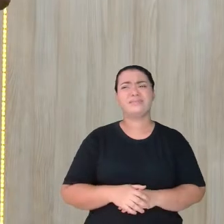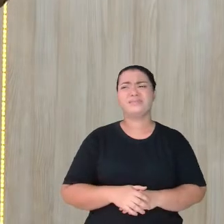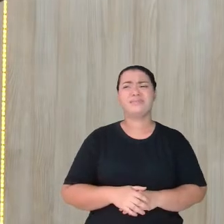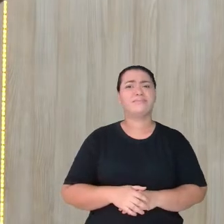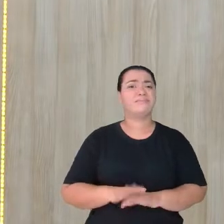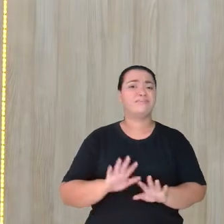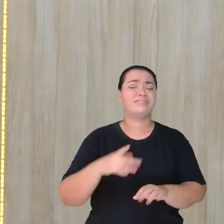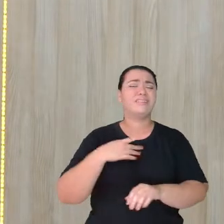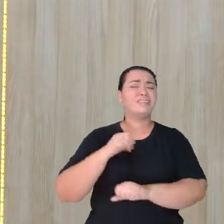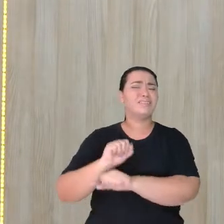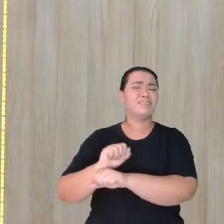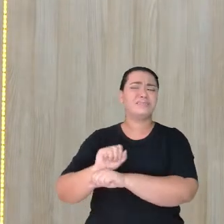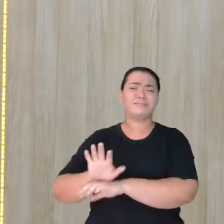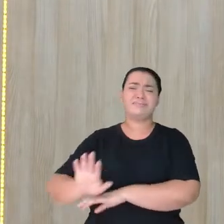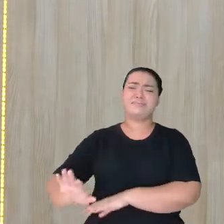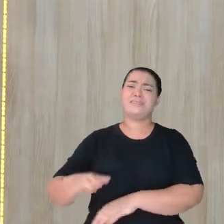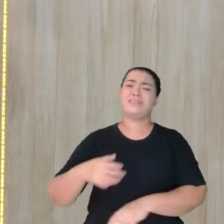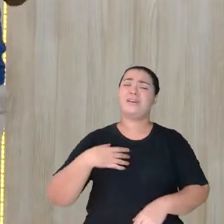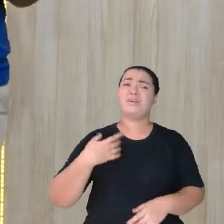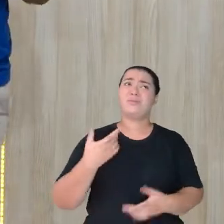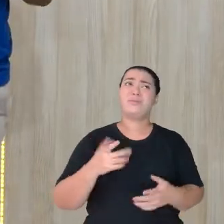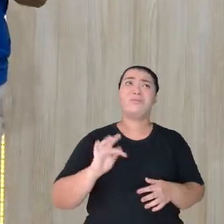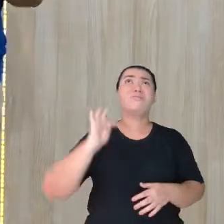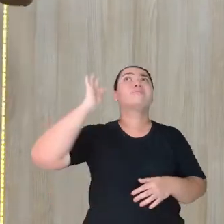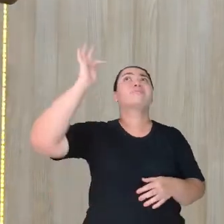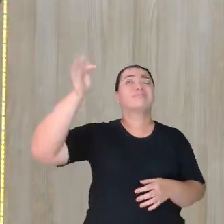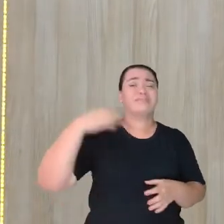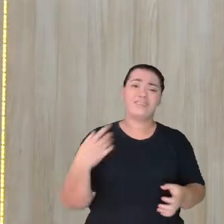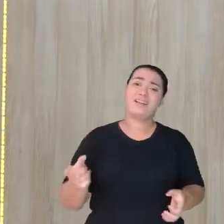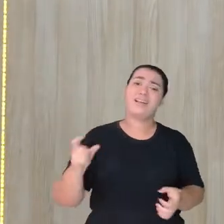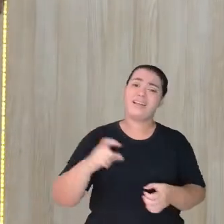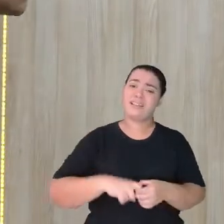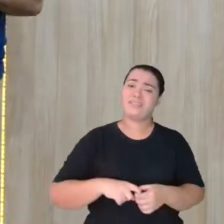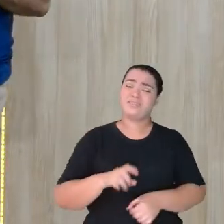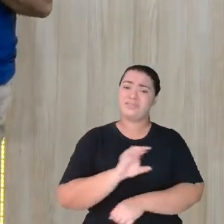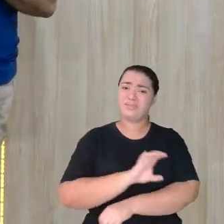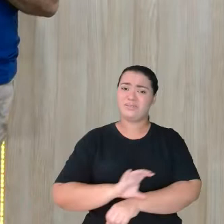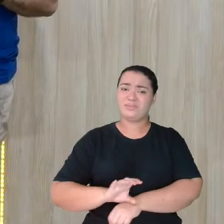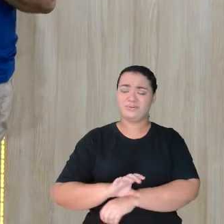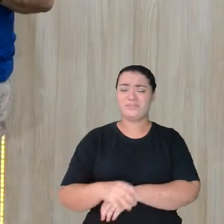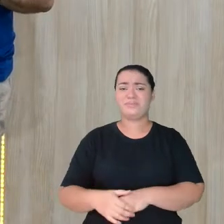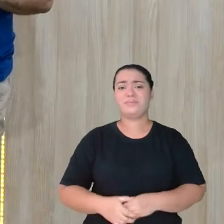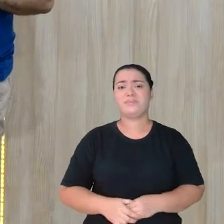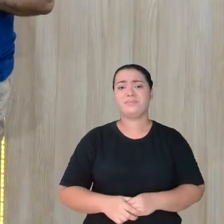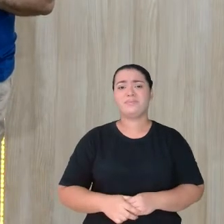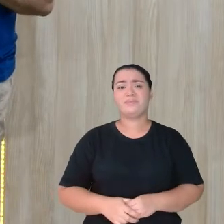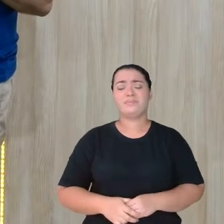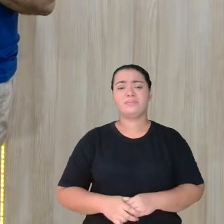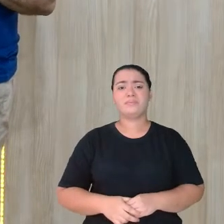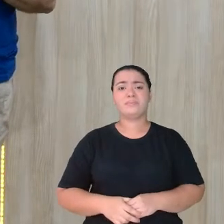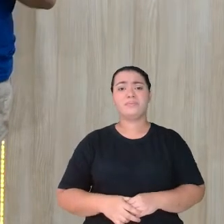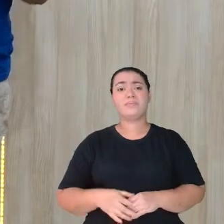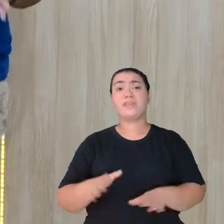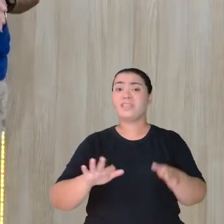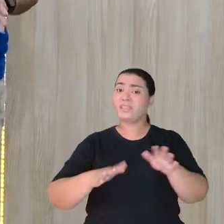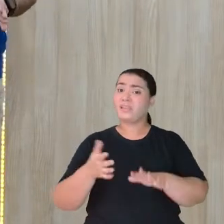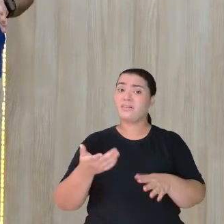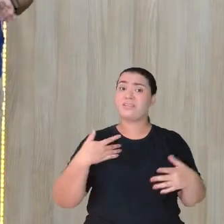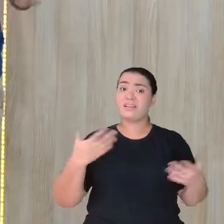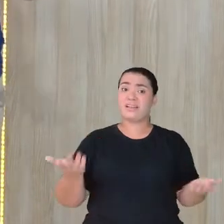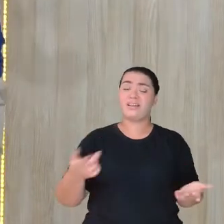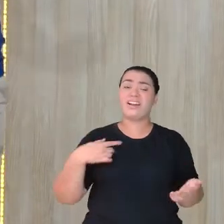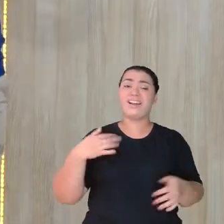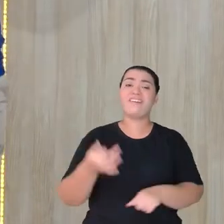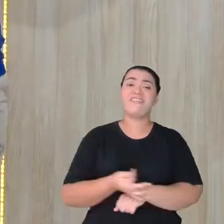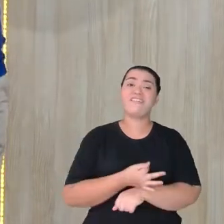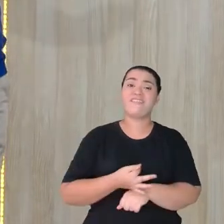né? Um dia eu retorno, professor, um dia eu retorno esse curso, acredito que eu vou retornar. Talvez agora no recesso, né?